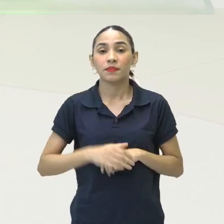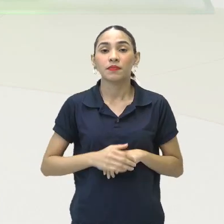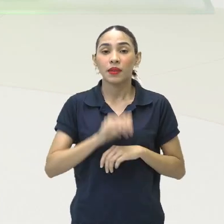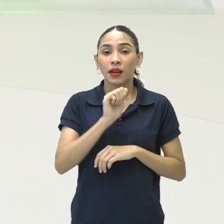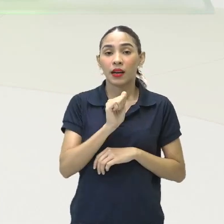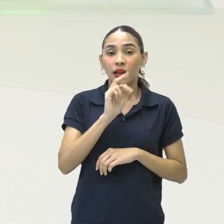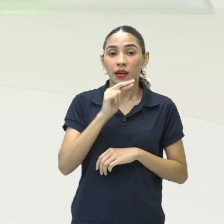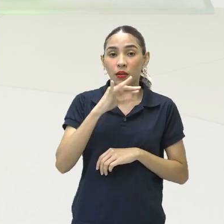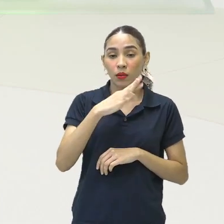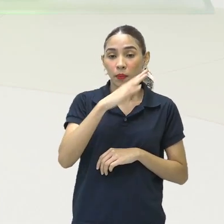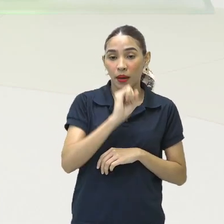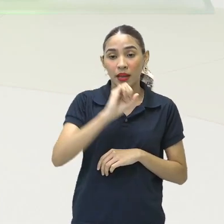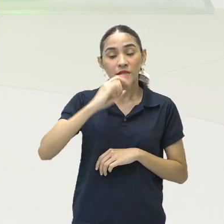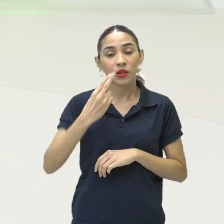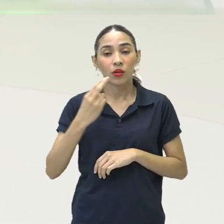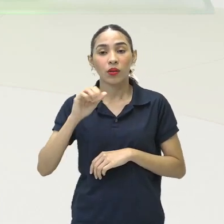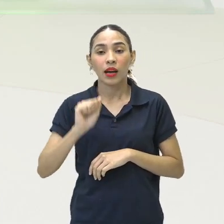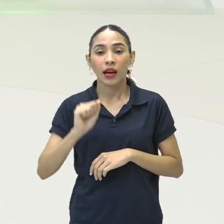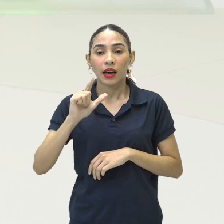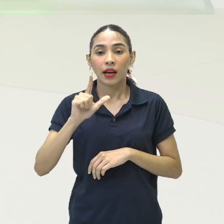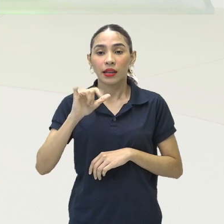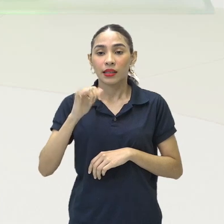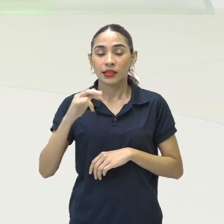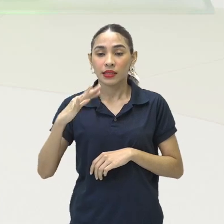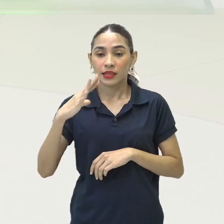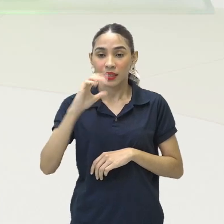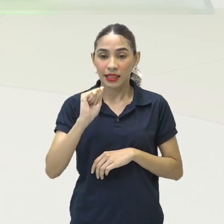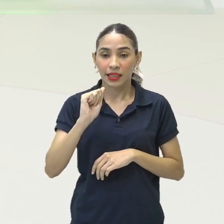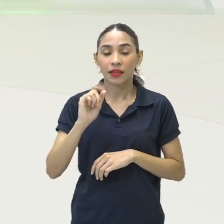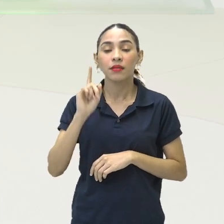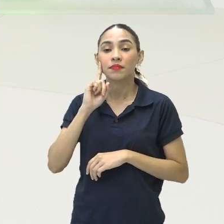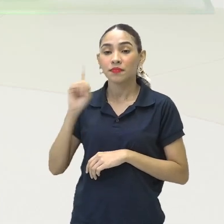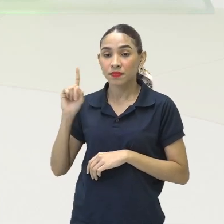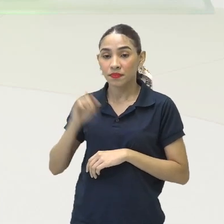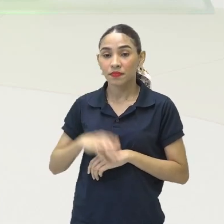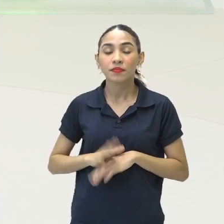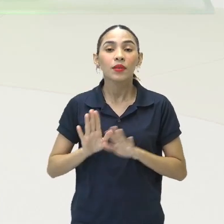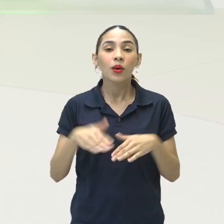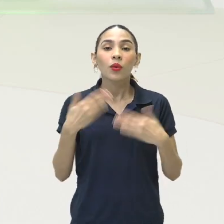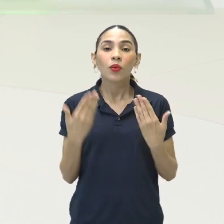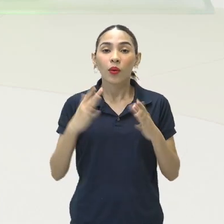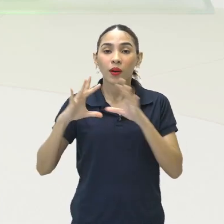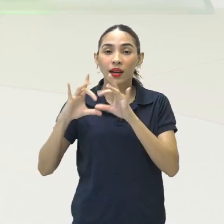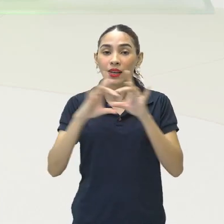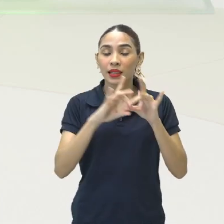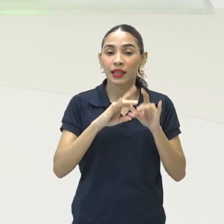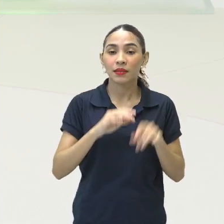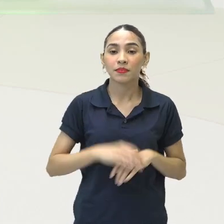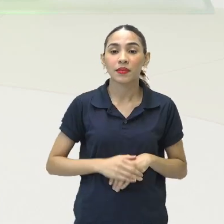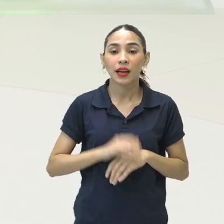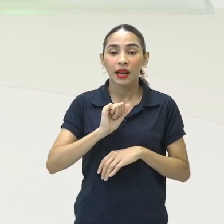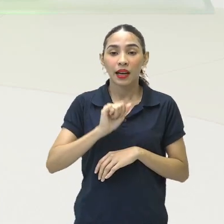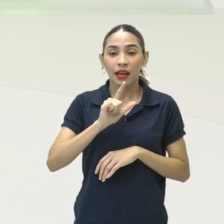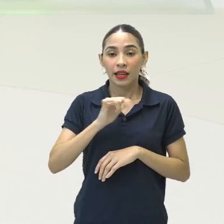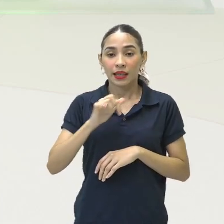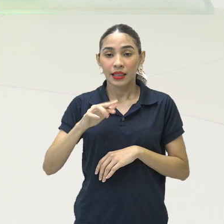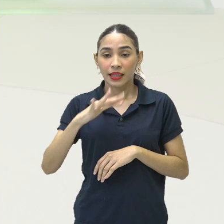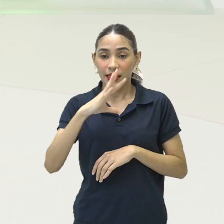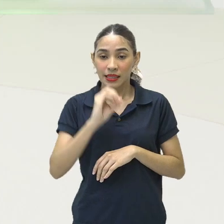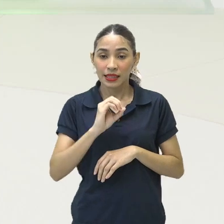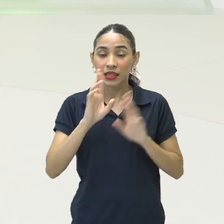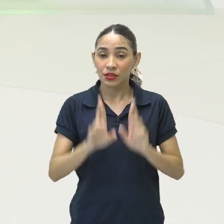aromática ou alicíclica. É essa a classificação. E quais são as cadeias alicíclicas? Todas que